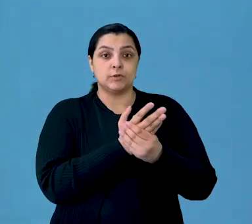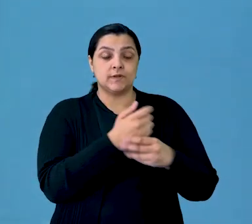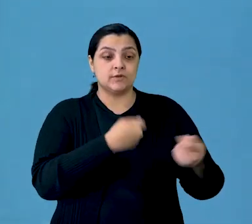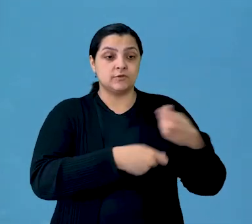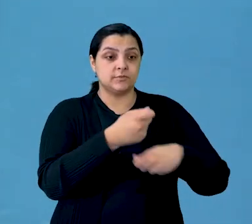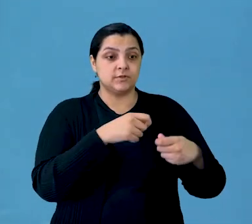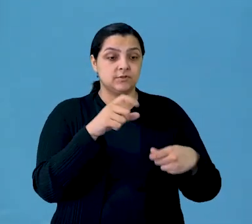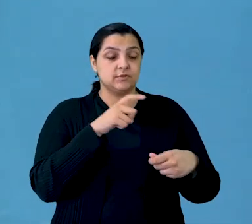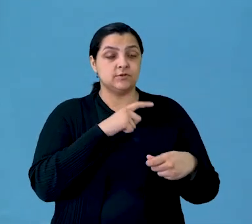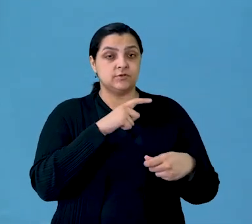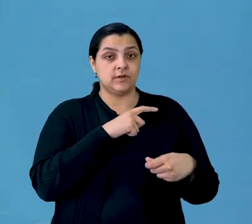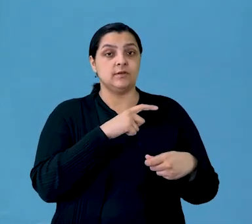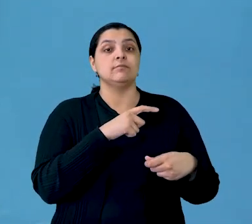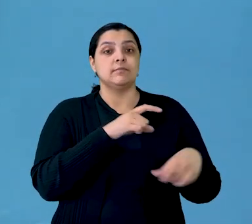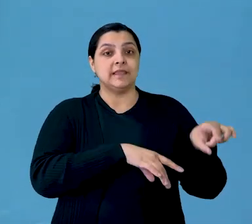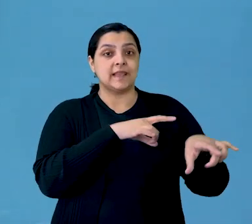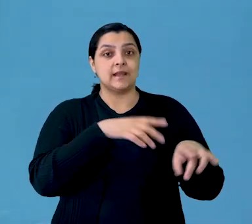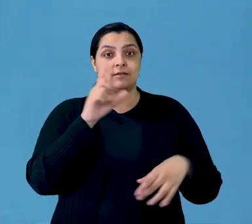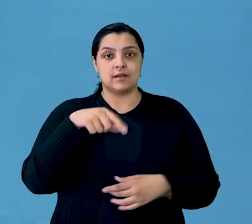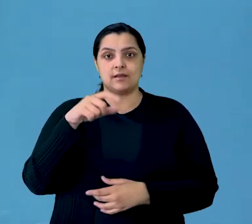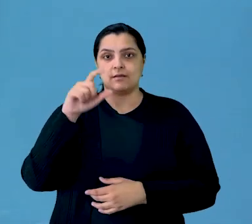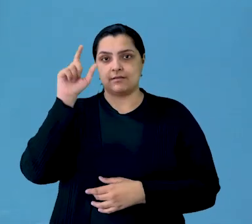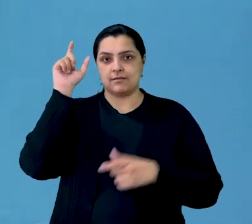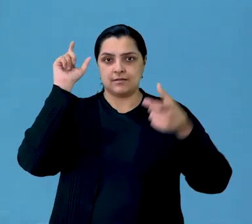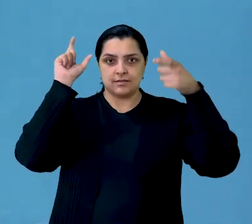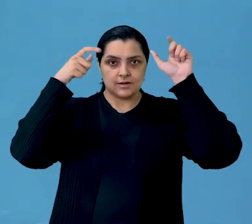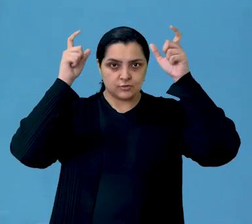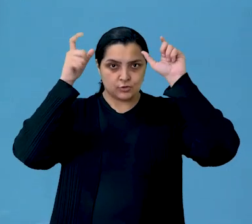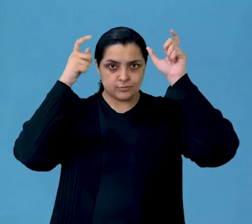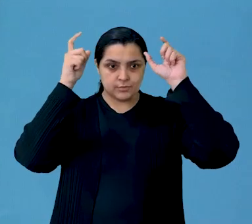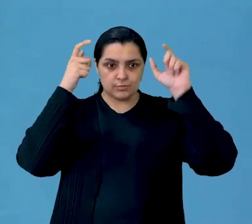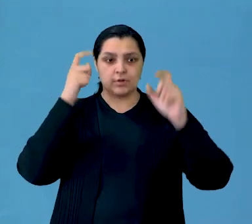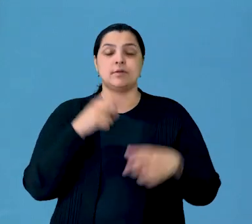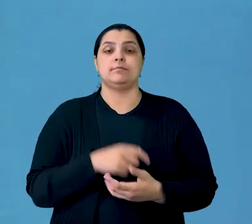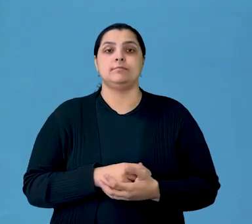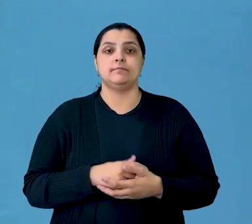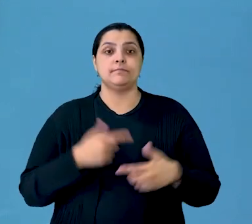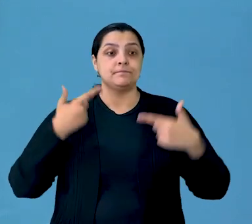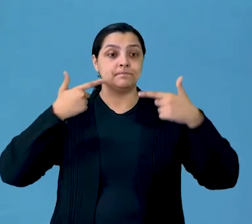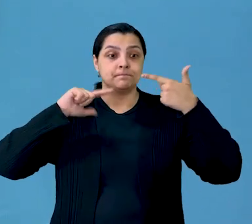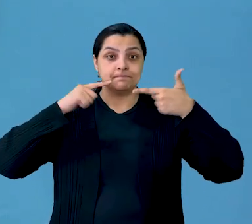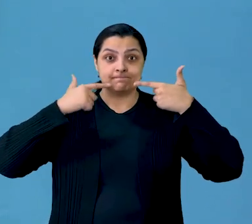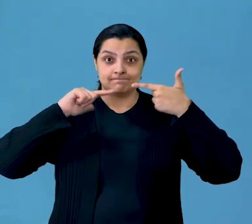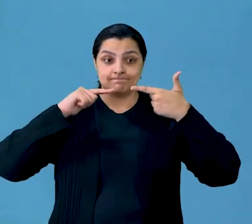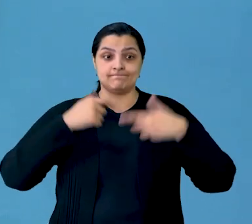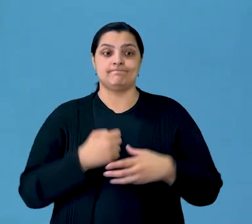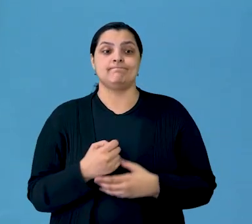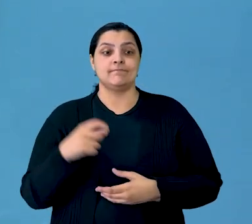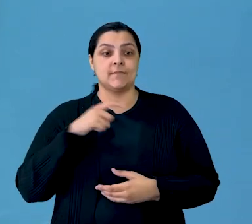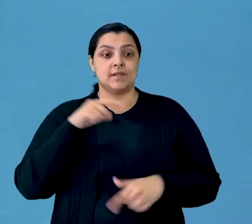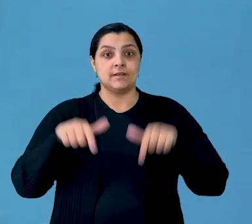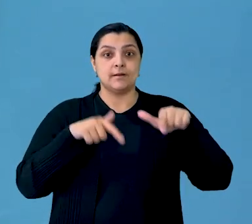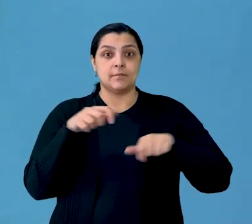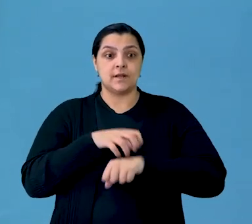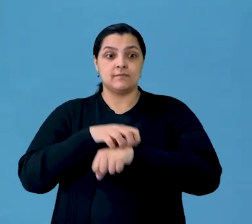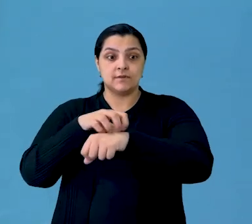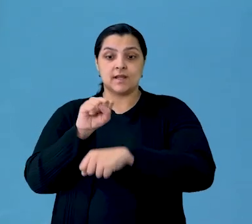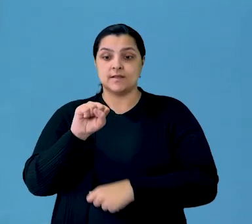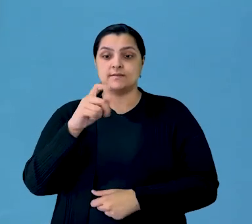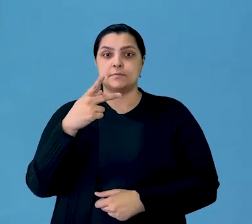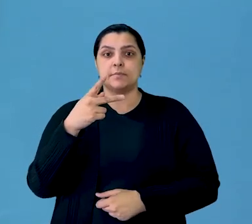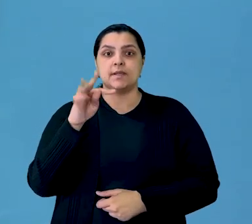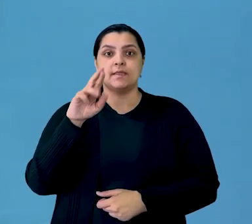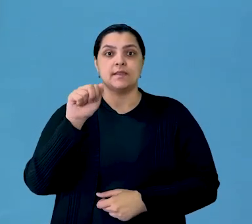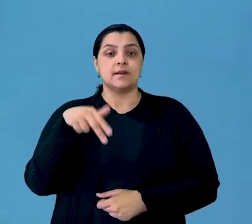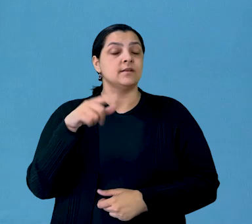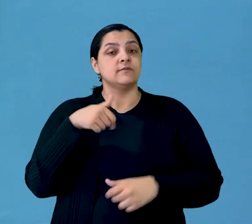processo administrativo com transtorno bipolar obteve a reintegração ao emprego. Ele trabalhava para a São Paulo Transporte, a SP Trans, e havia